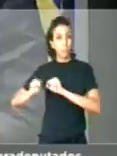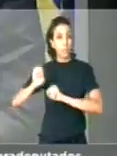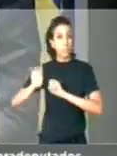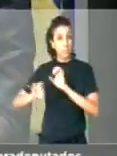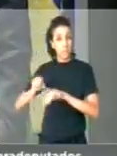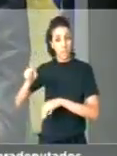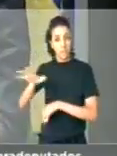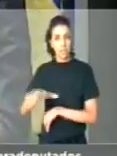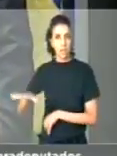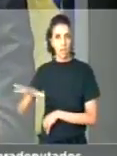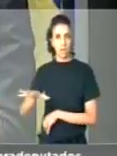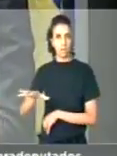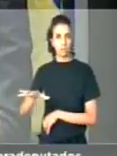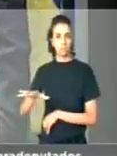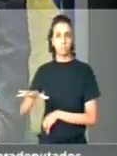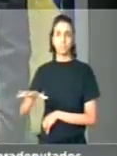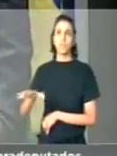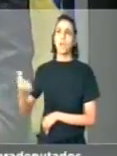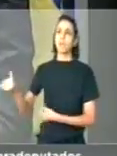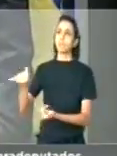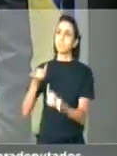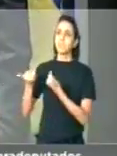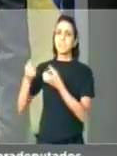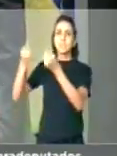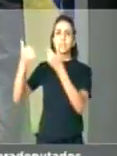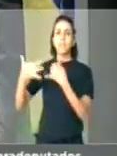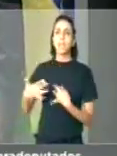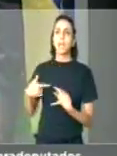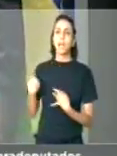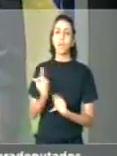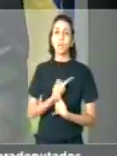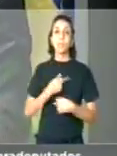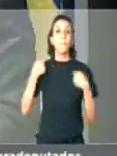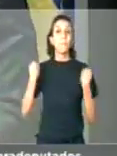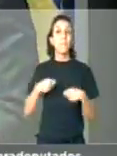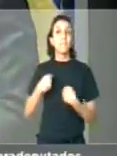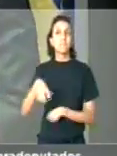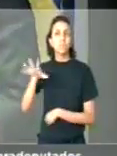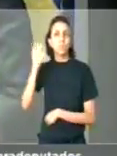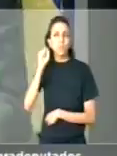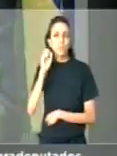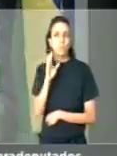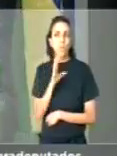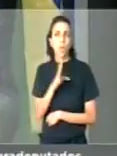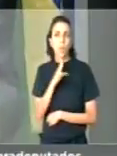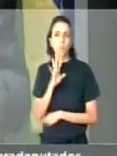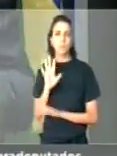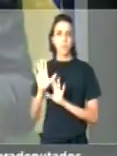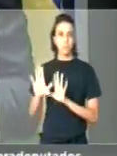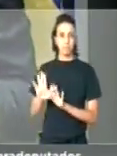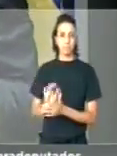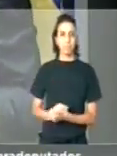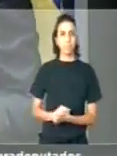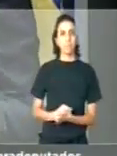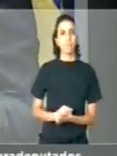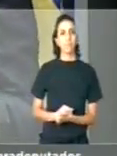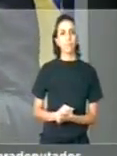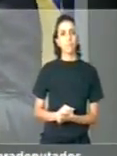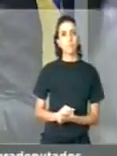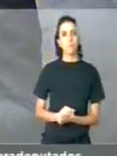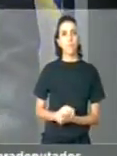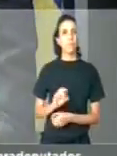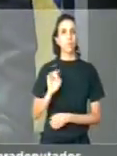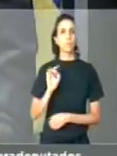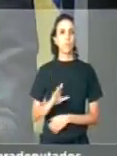trazer informações que nós queremos ouvir e precisamos ouvir. E não muitas vezes as informações que, infelizmente,